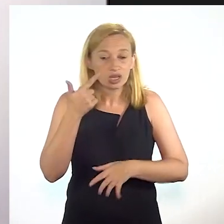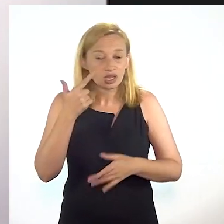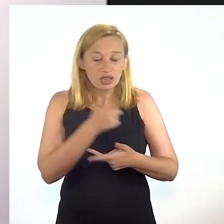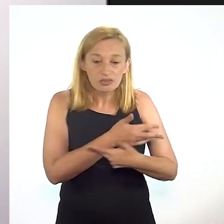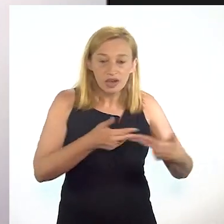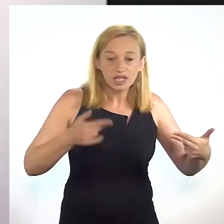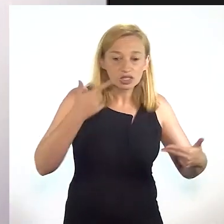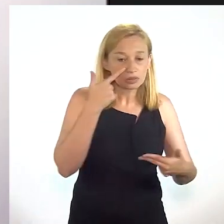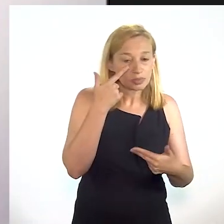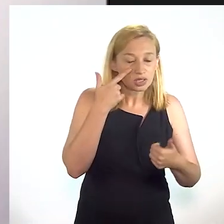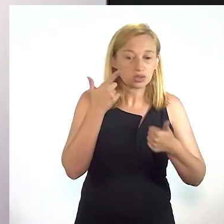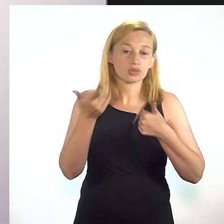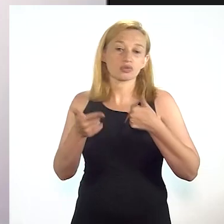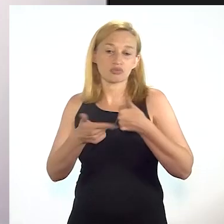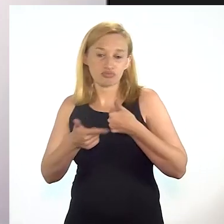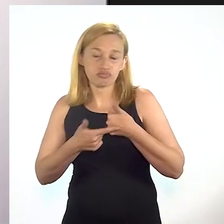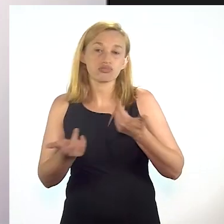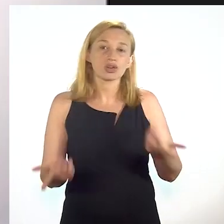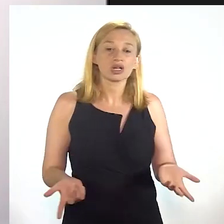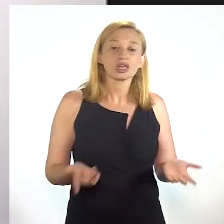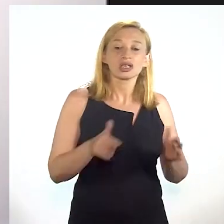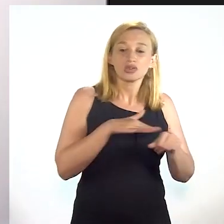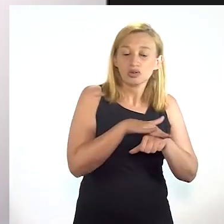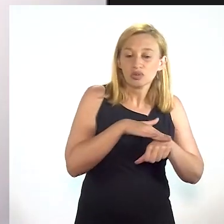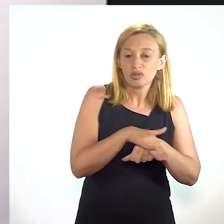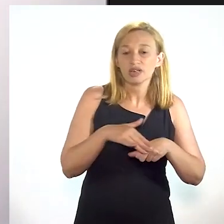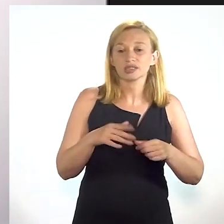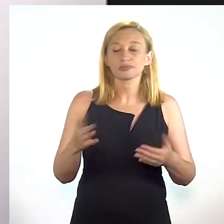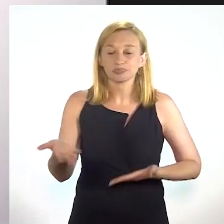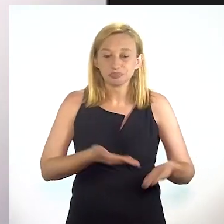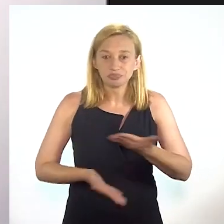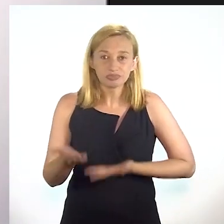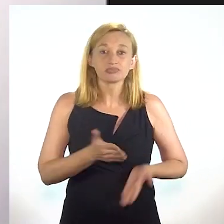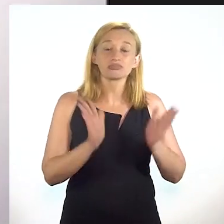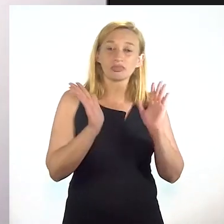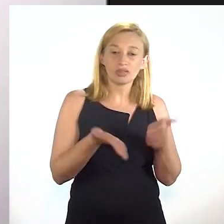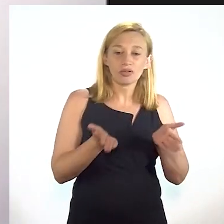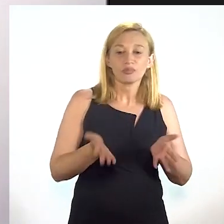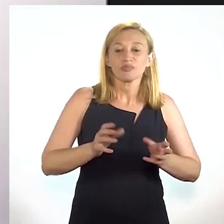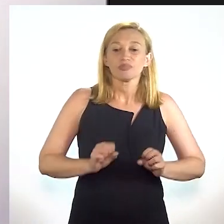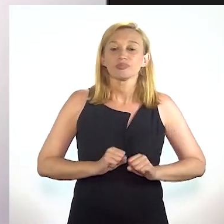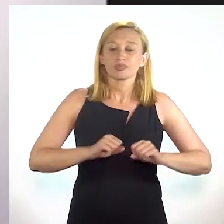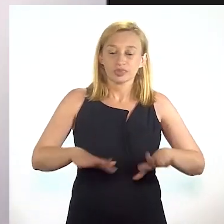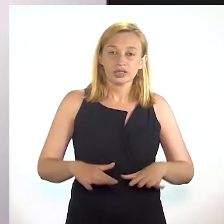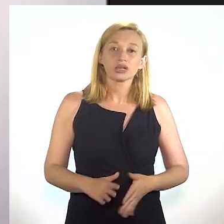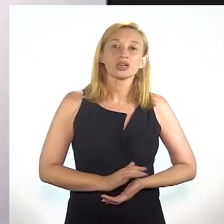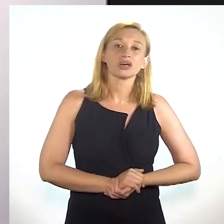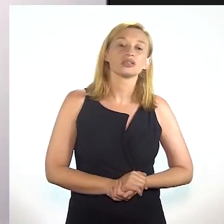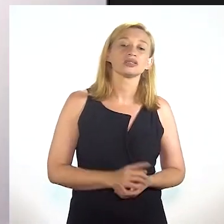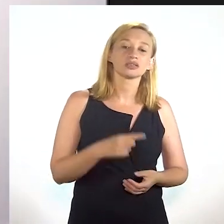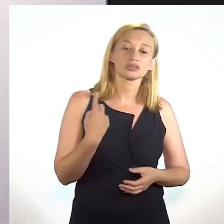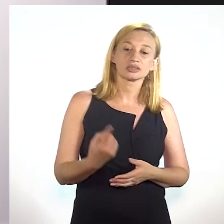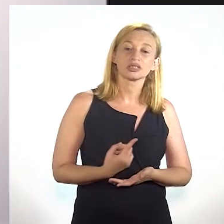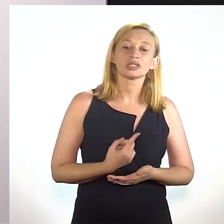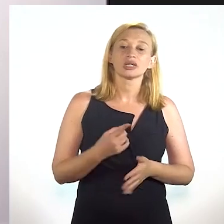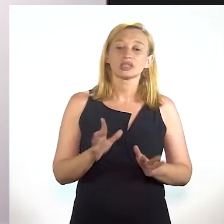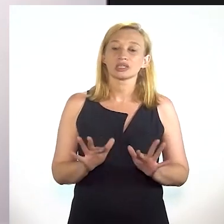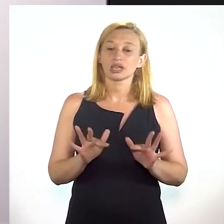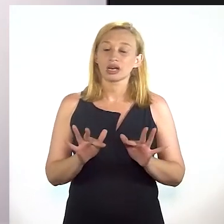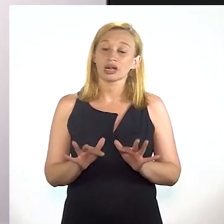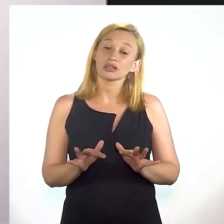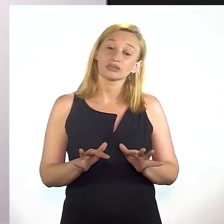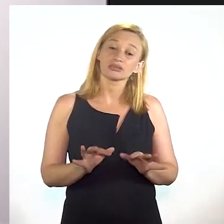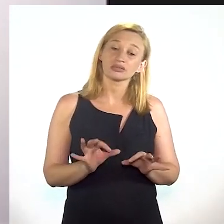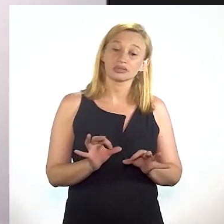e visualizações, e é esse formato, roda de conversa com parcerias. Agora, a pandemia, né, que a gente está num